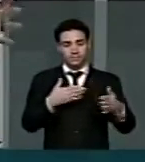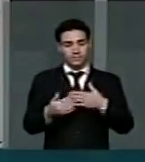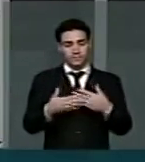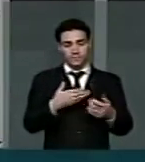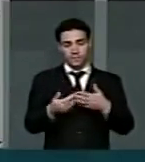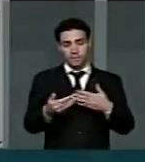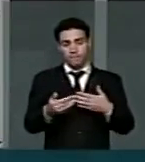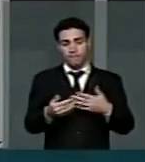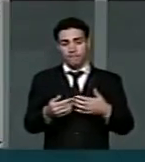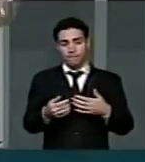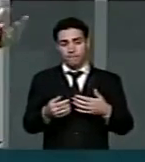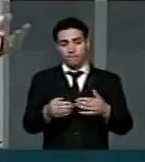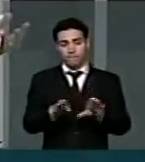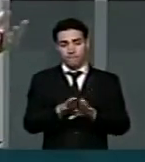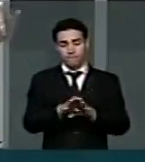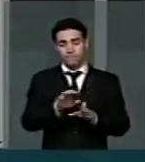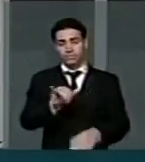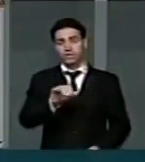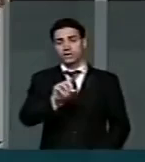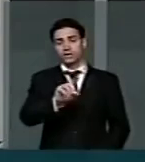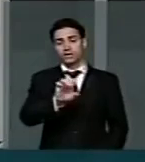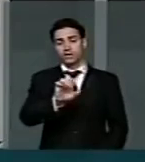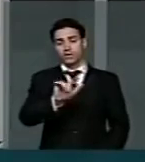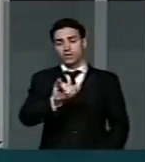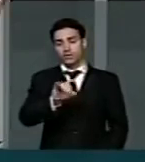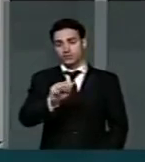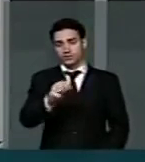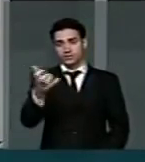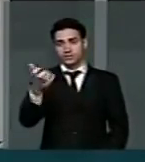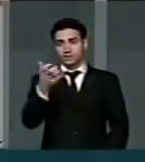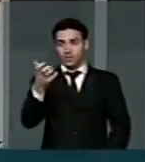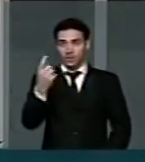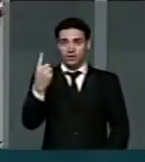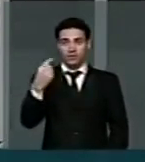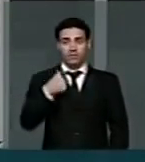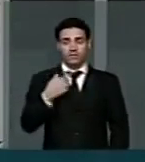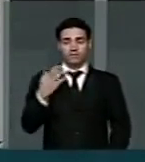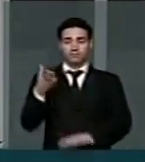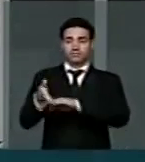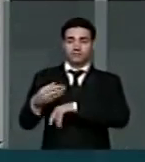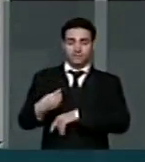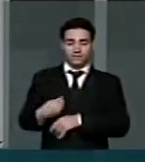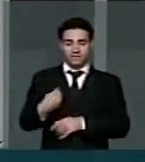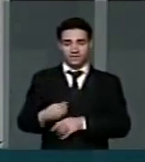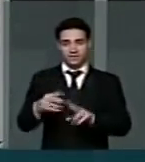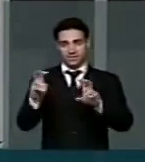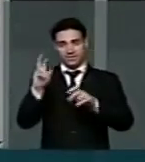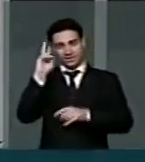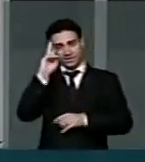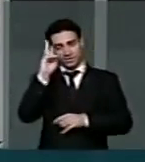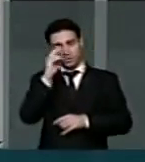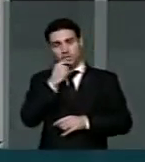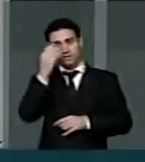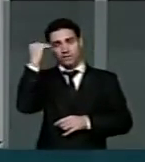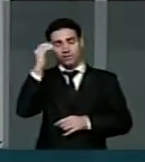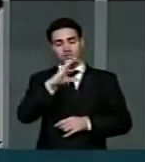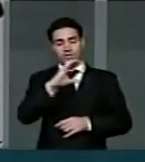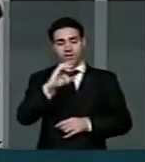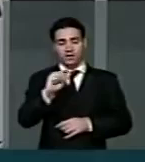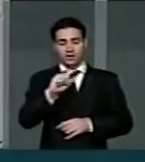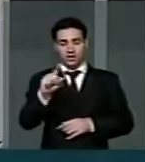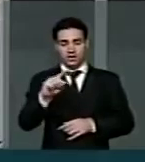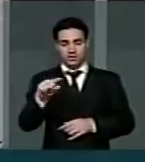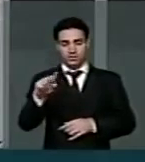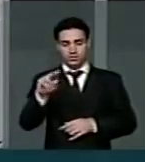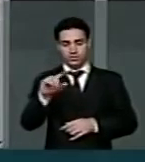sejam. Ideologia, eu quero uma para viver. Vamos lembrar o Cazuza. E, por